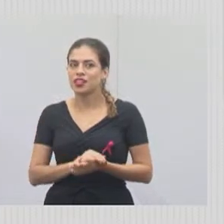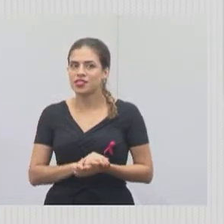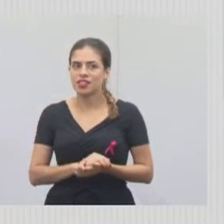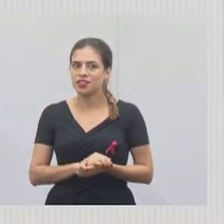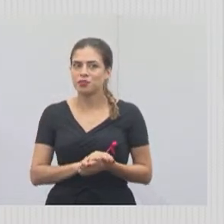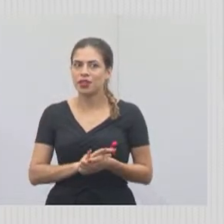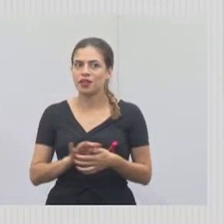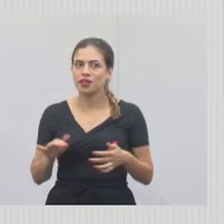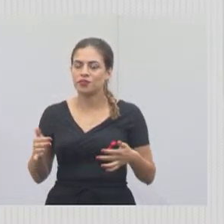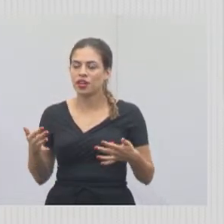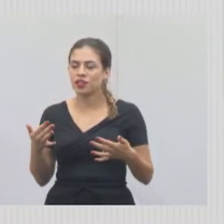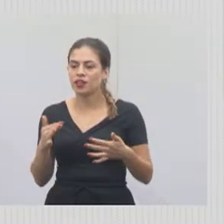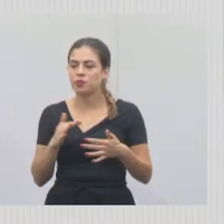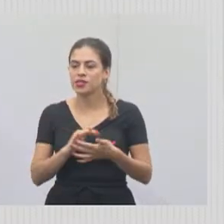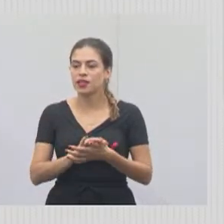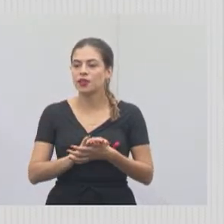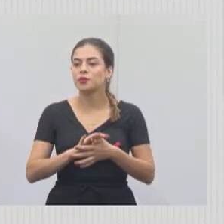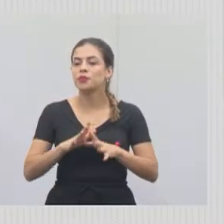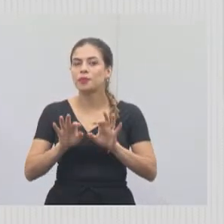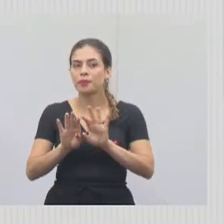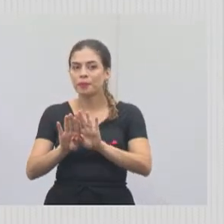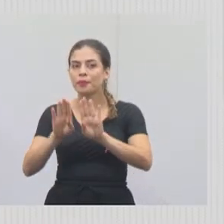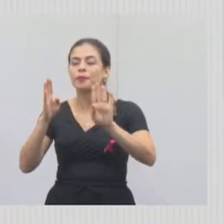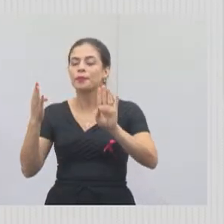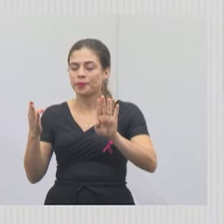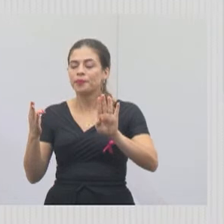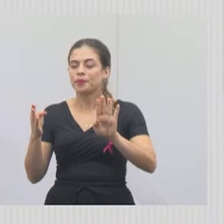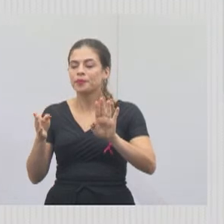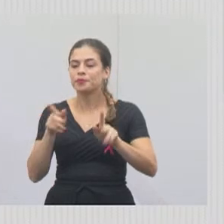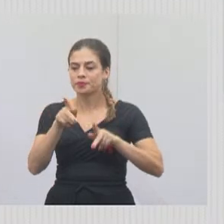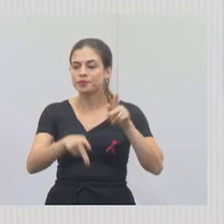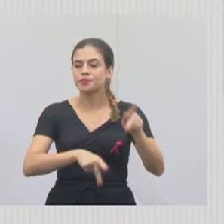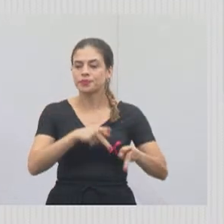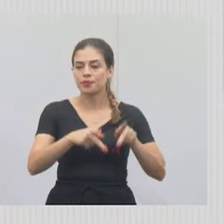está aberto aí para a população amanhã,